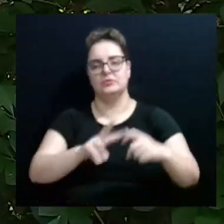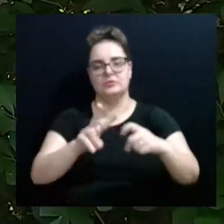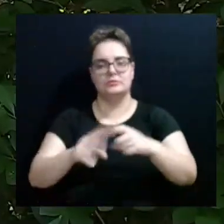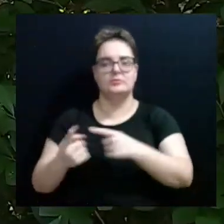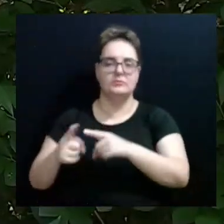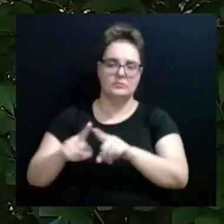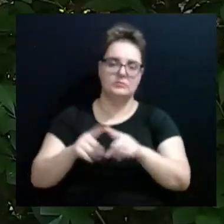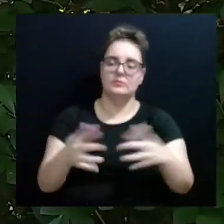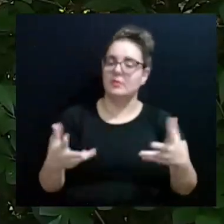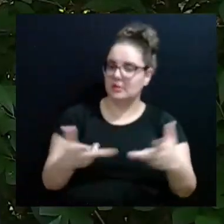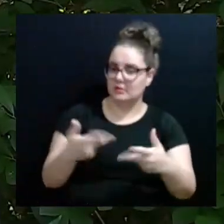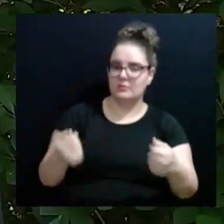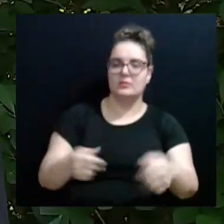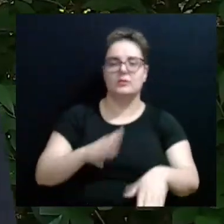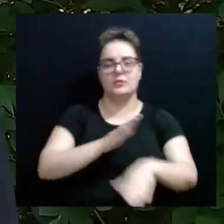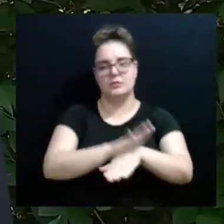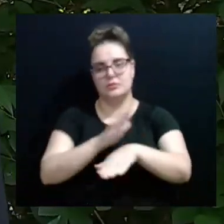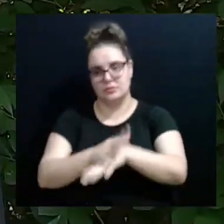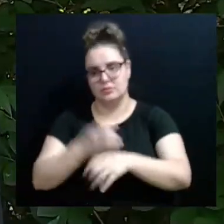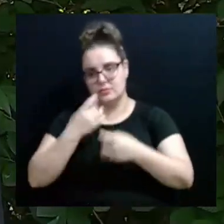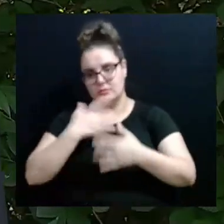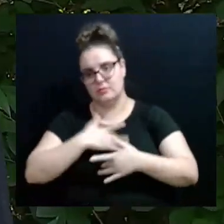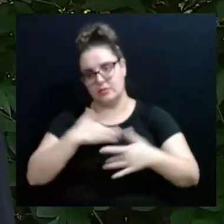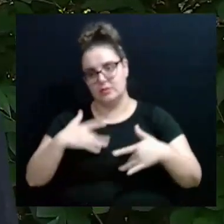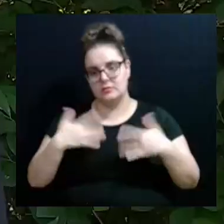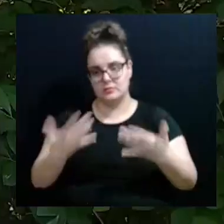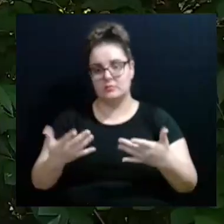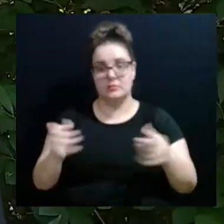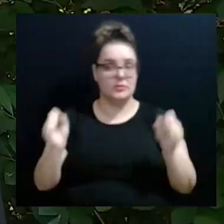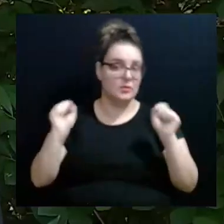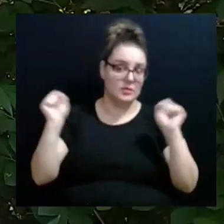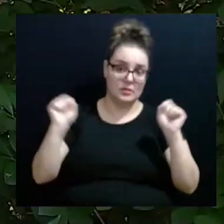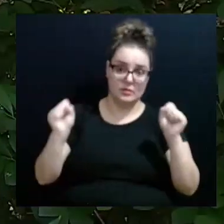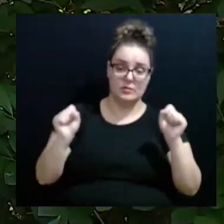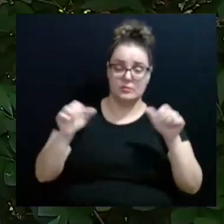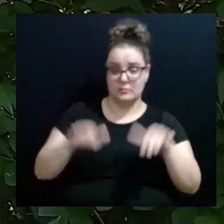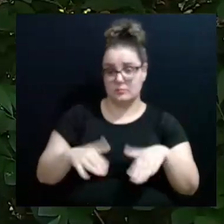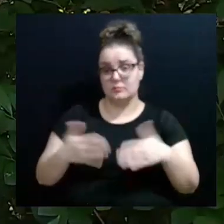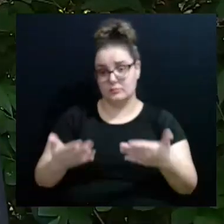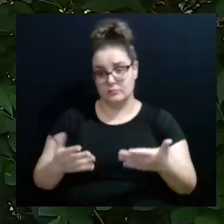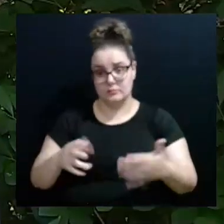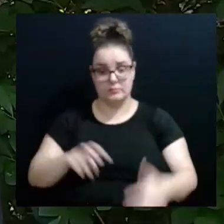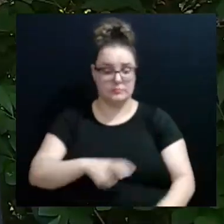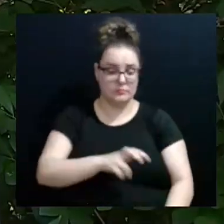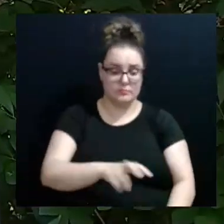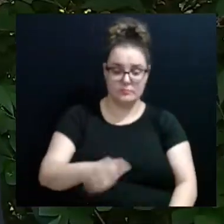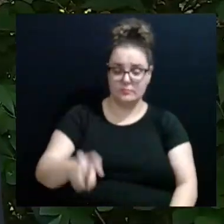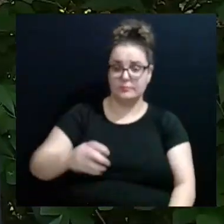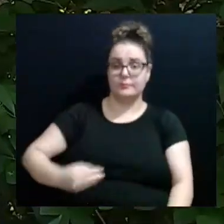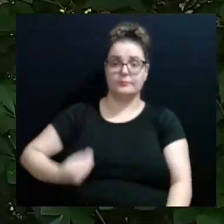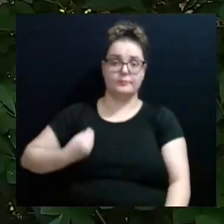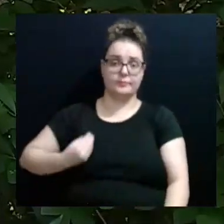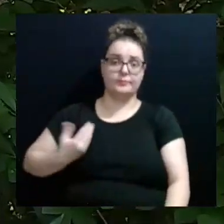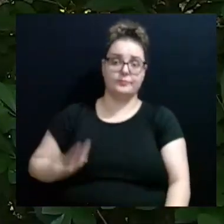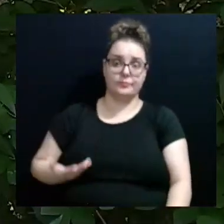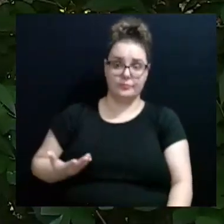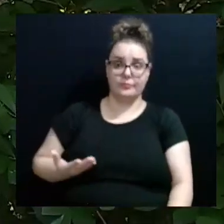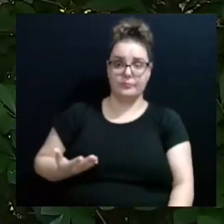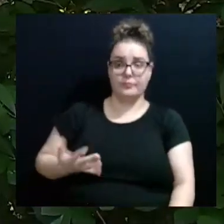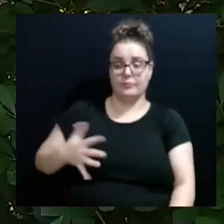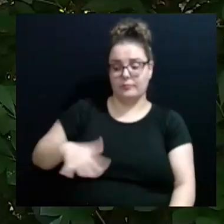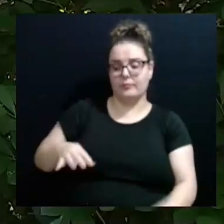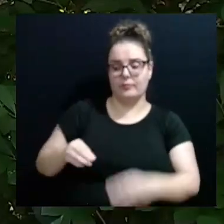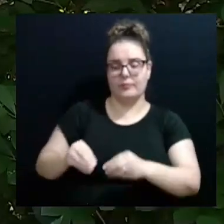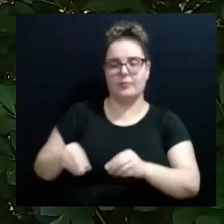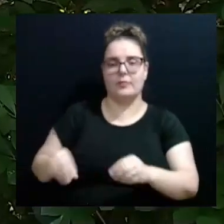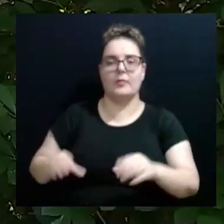que ajudam no bem-estar dele. Então assim, ele adora ficar solto, né? Viver assim, curtir essa parte da terra, e à noite ele dorme no